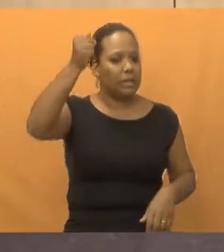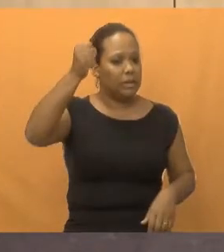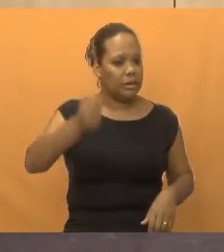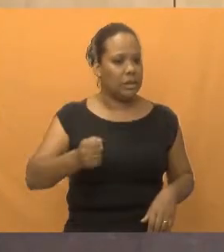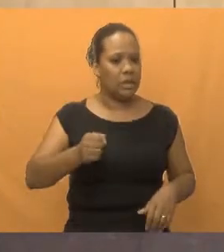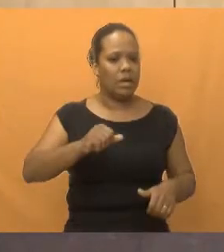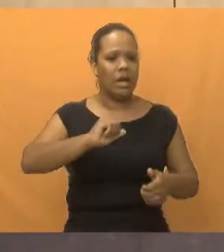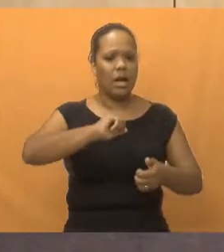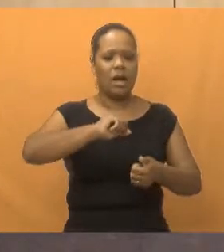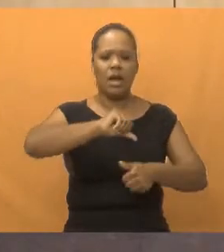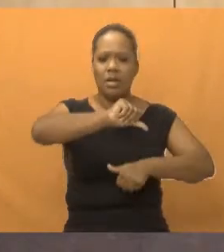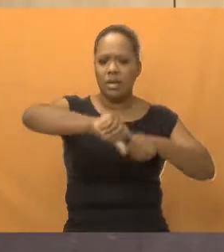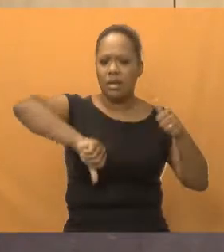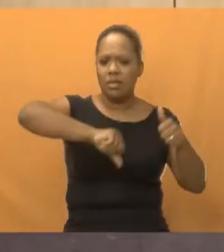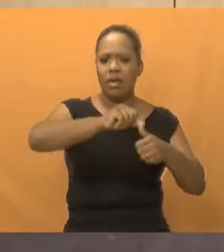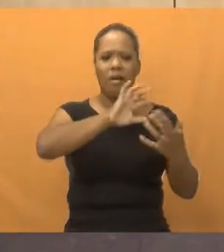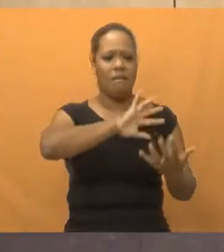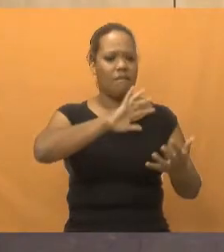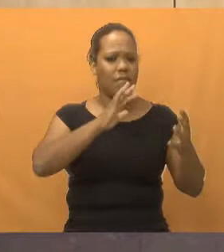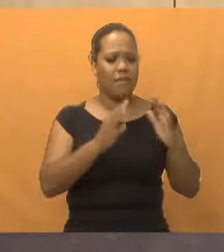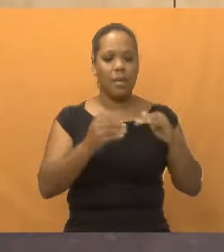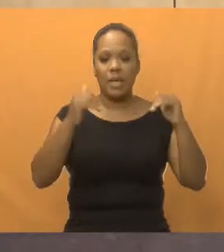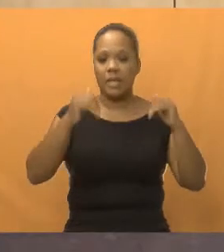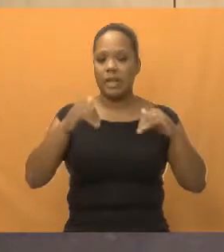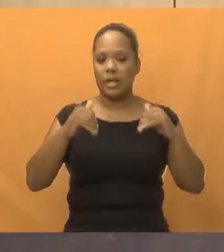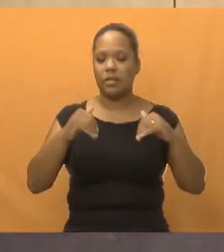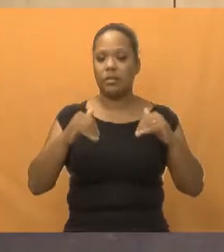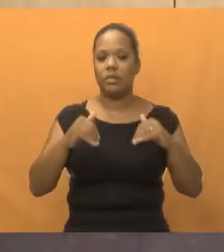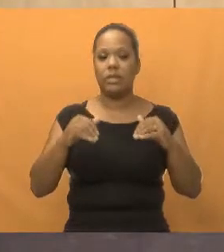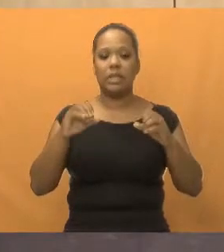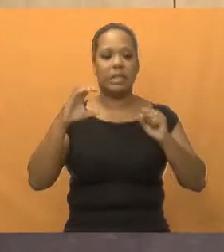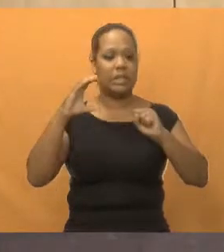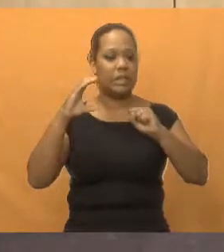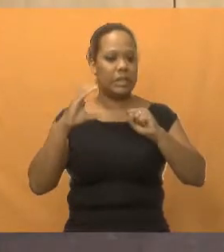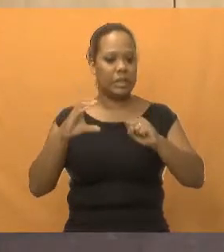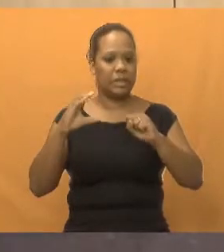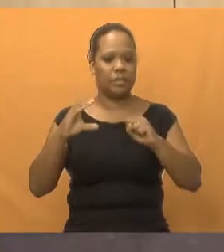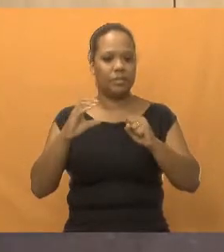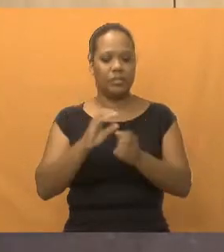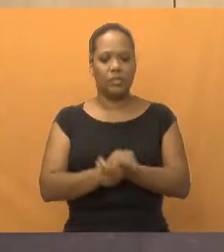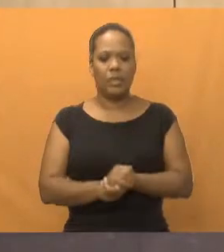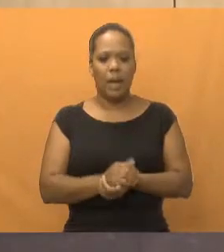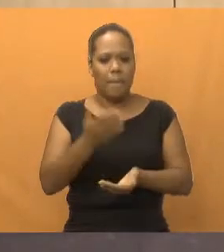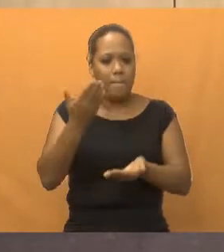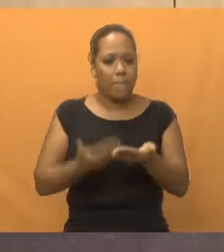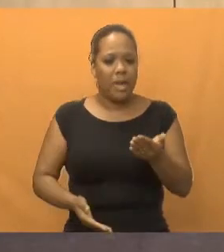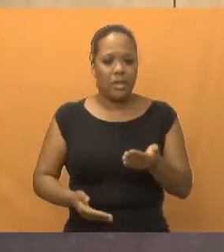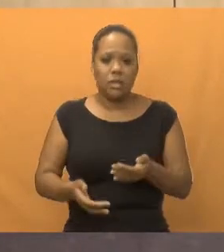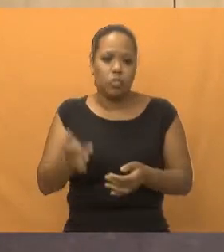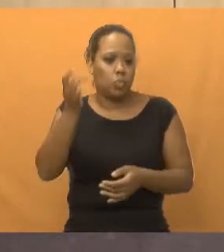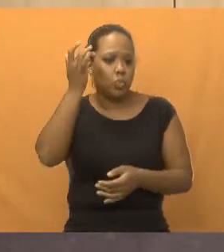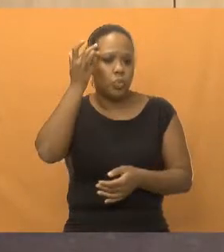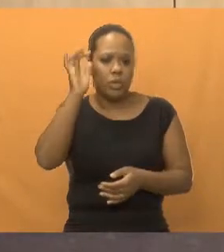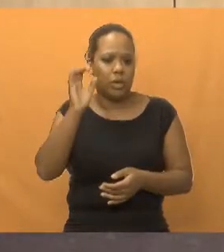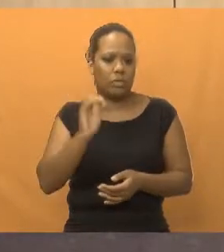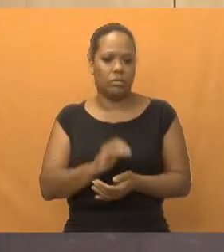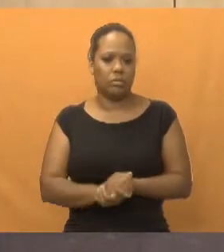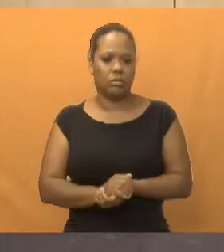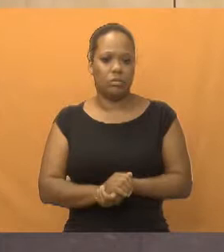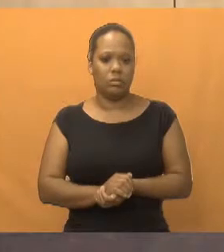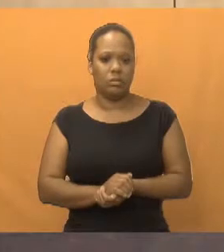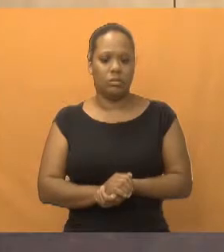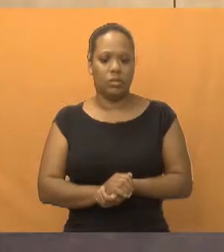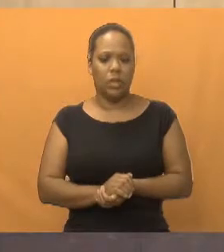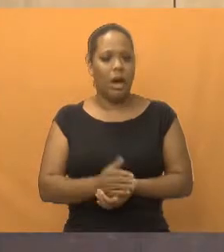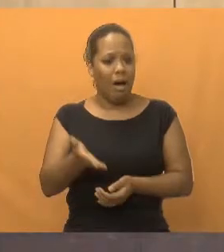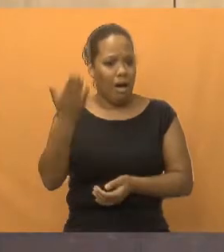de reforma completo dentro da Santa Casa e hoje o que se desperdiça lá, eu não tenho nem conhecimento, mas os